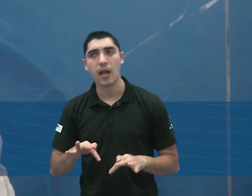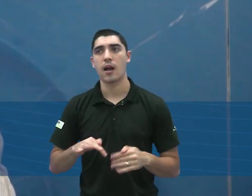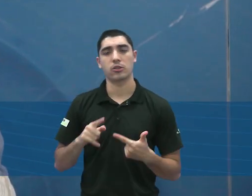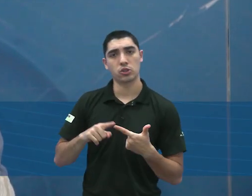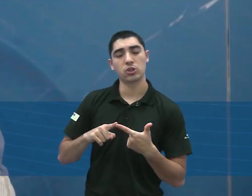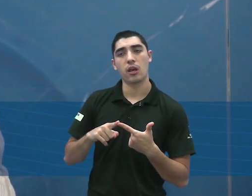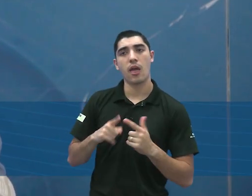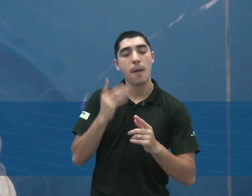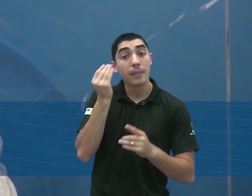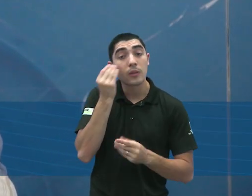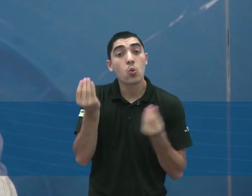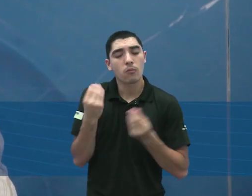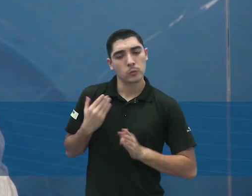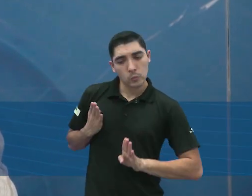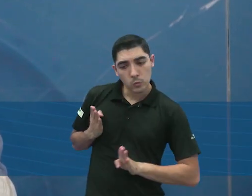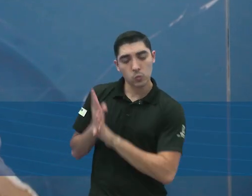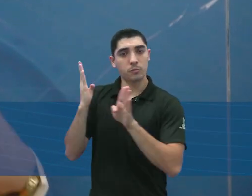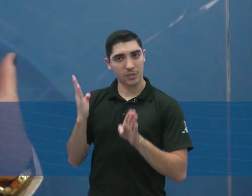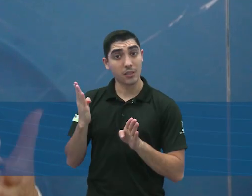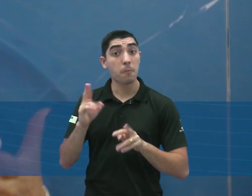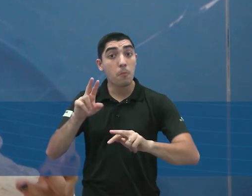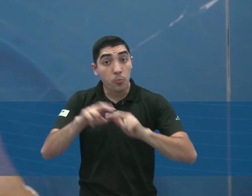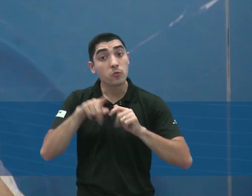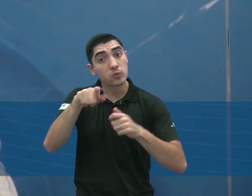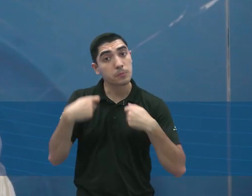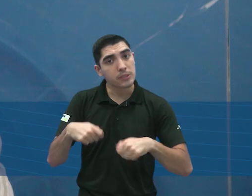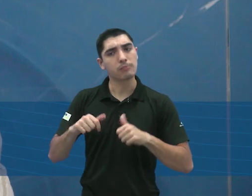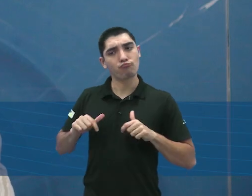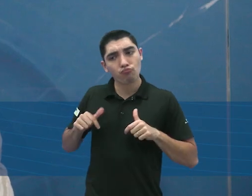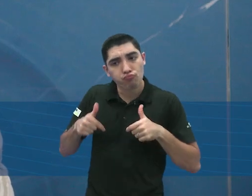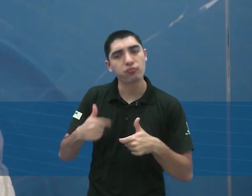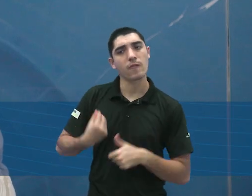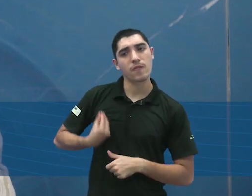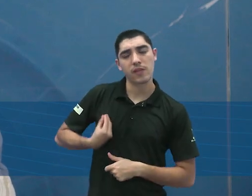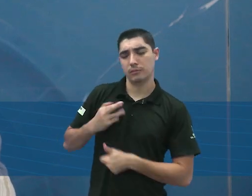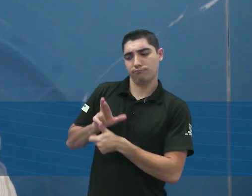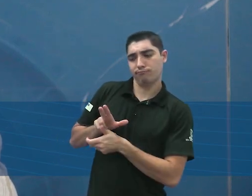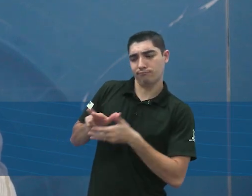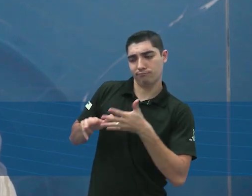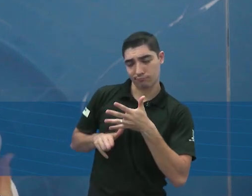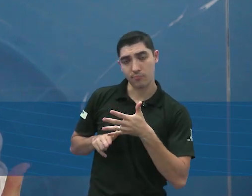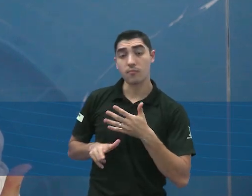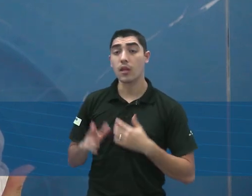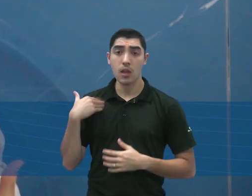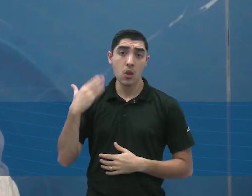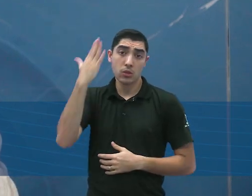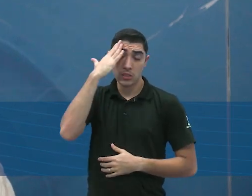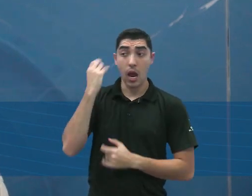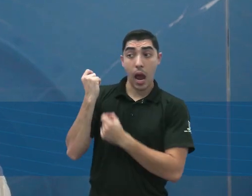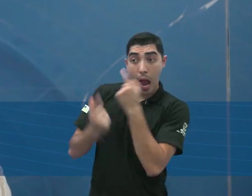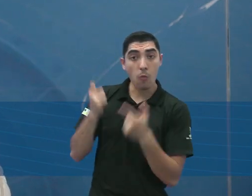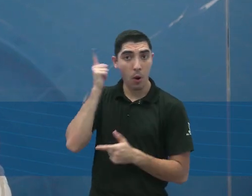propósito, descobrindo isso através, né, das esferas e camadas da nossa vida, né? E eu sei que algumas pessoas descobrem isso um pouco